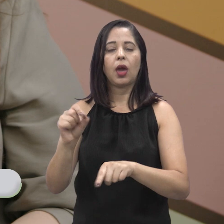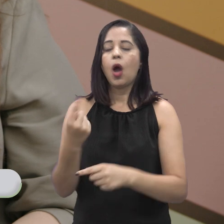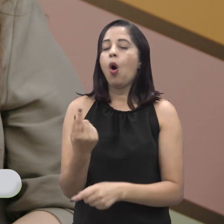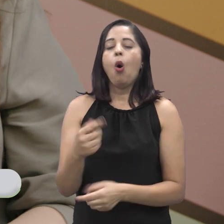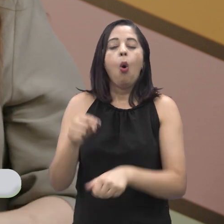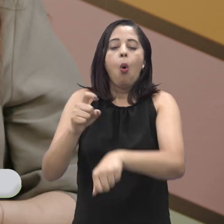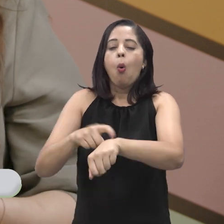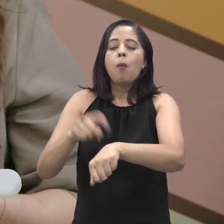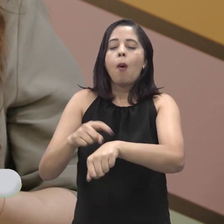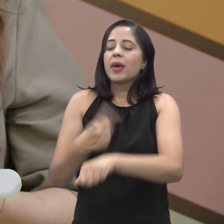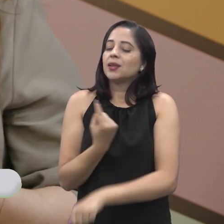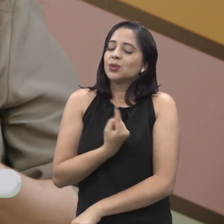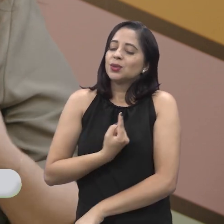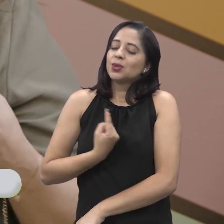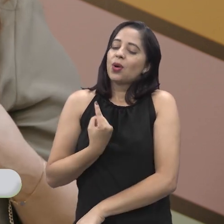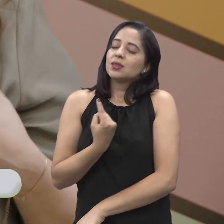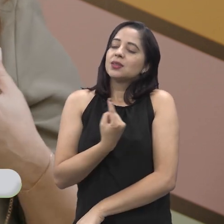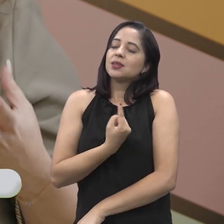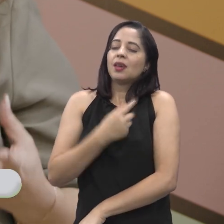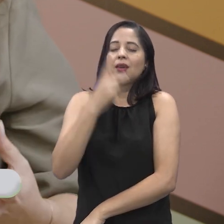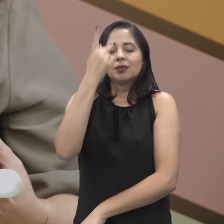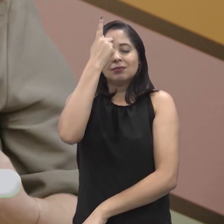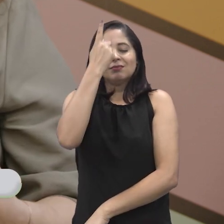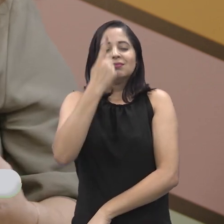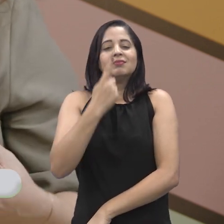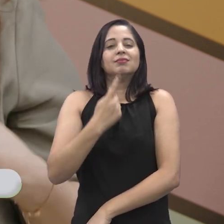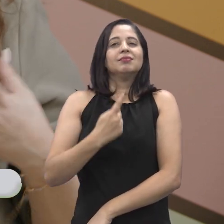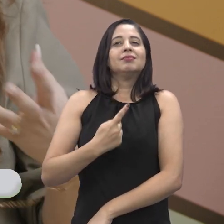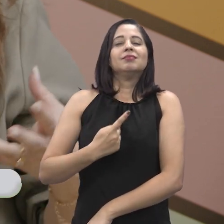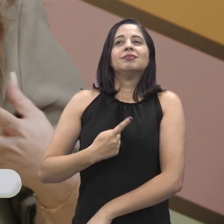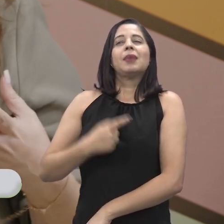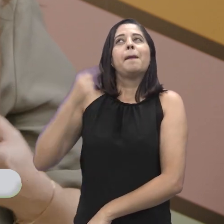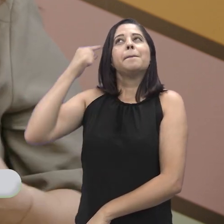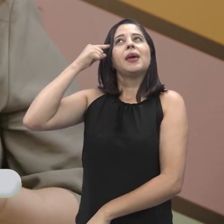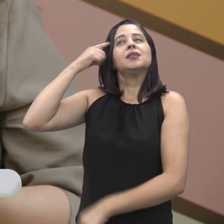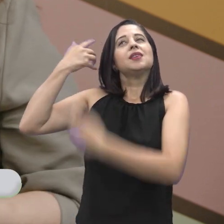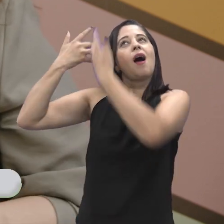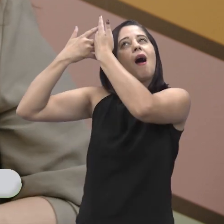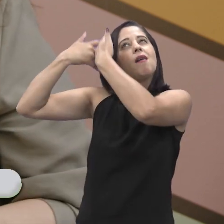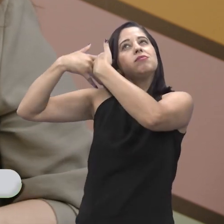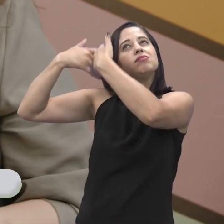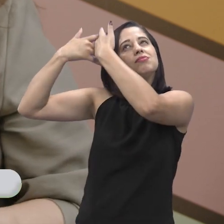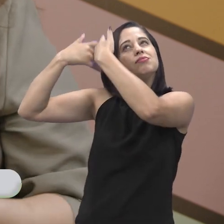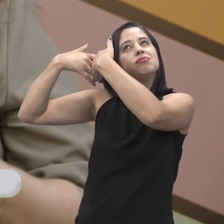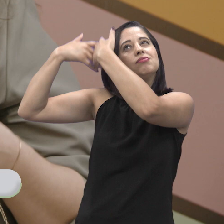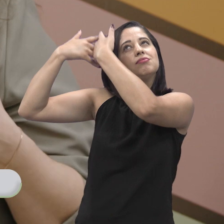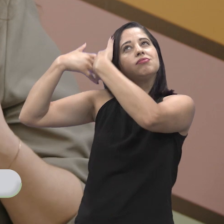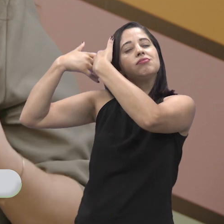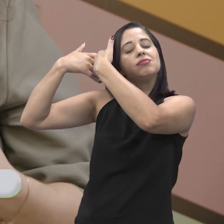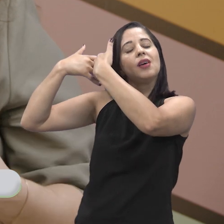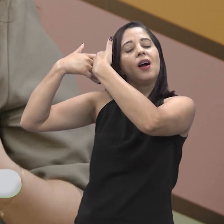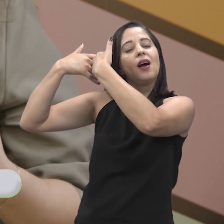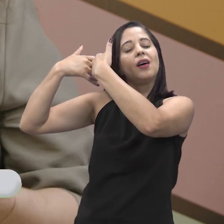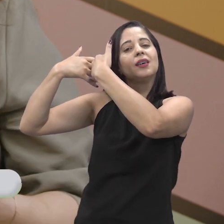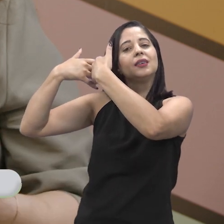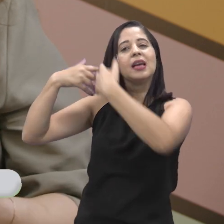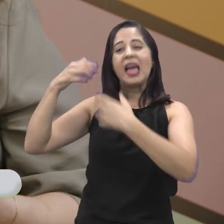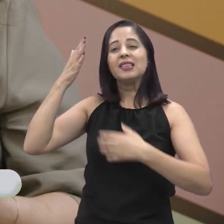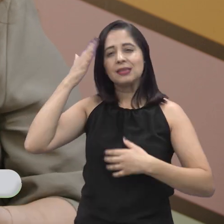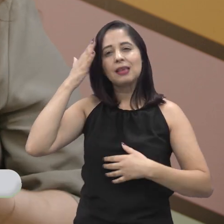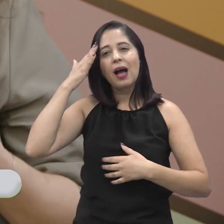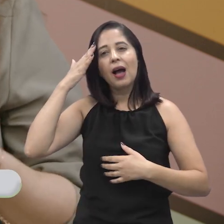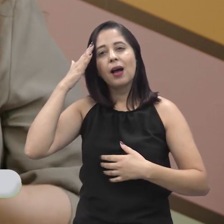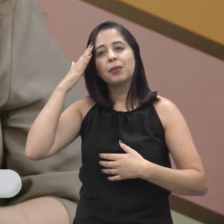para você, esse detox, tanto nos relacionamentos, né, interpessoais, quanto na rede social, você estar exposto